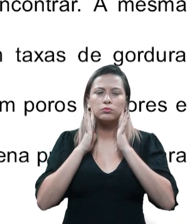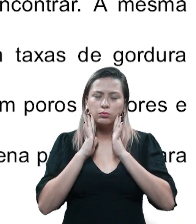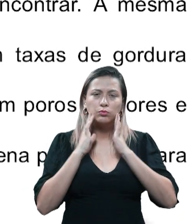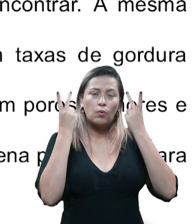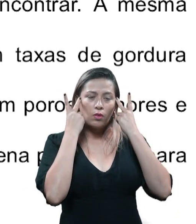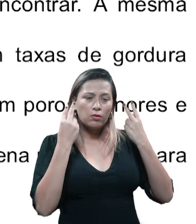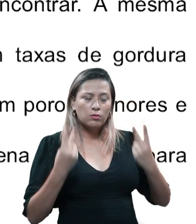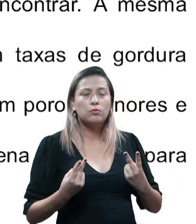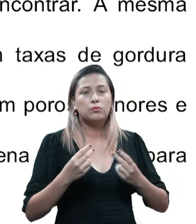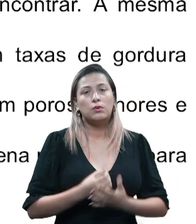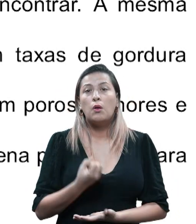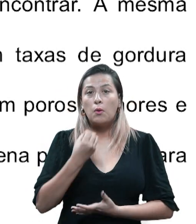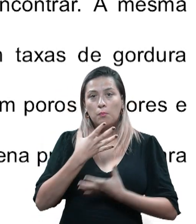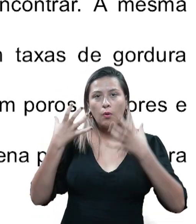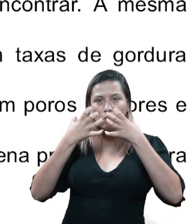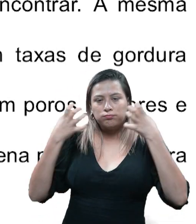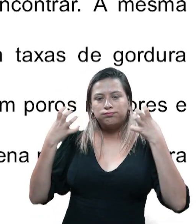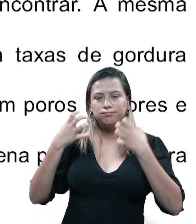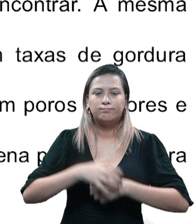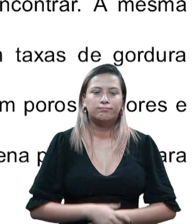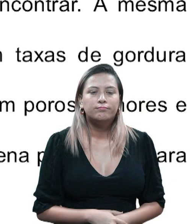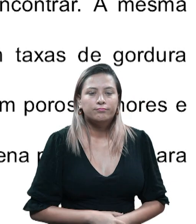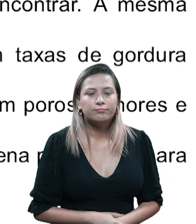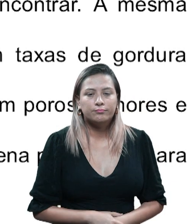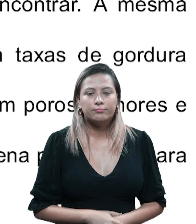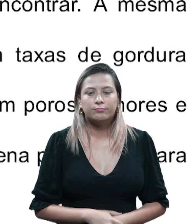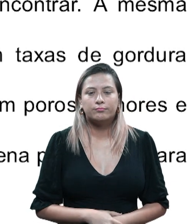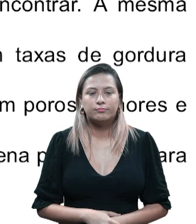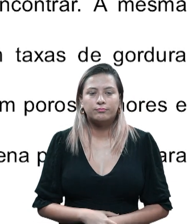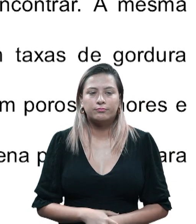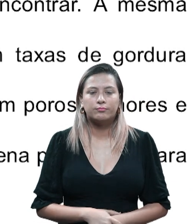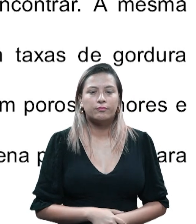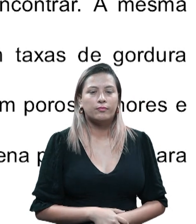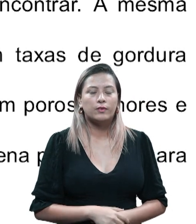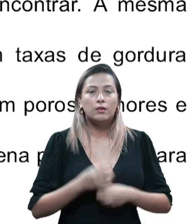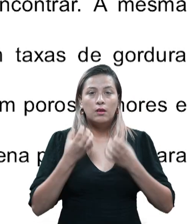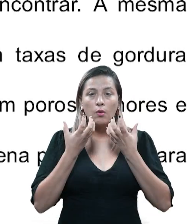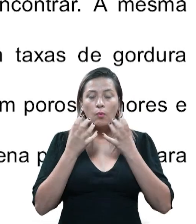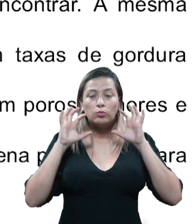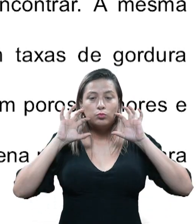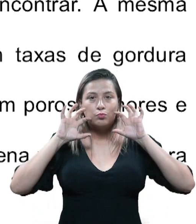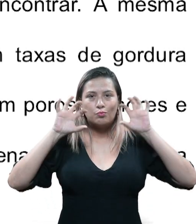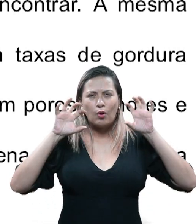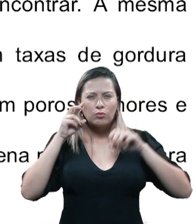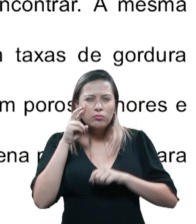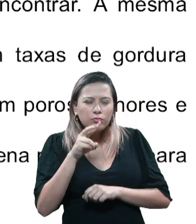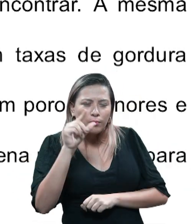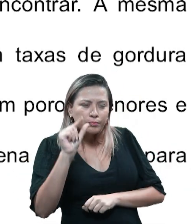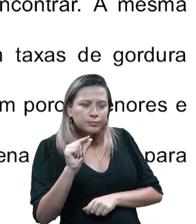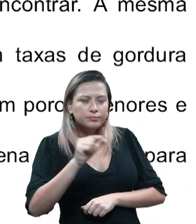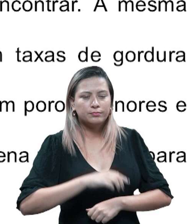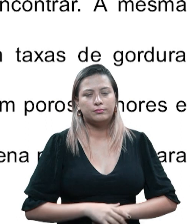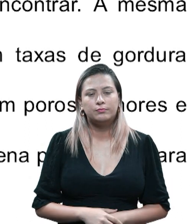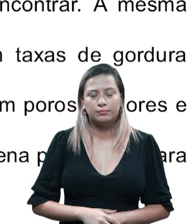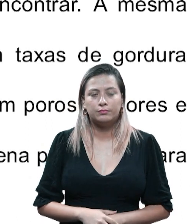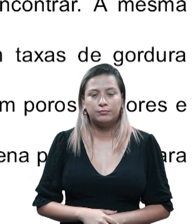gordura natural e boa elasticidade. Os poros são pouco visíveis. Ela apresenta